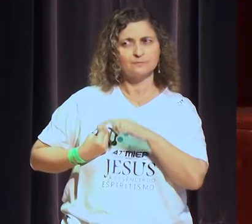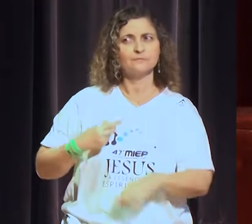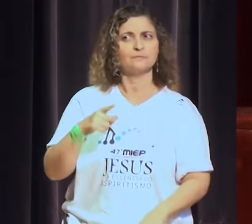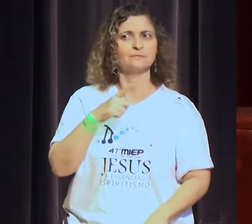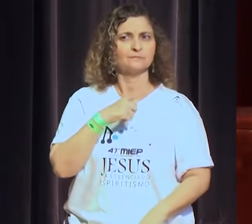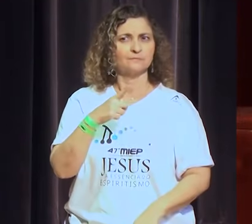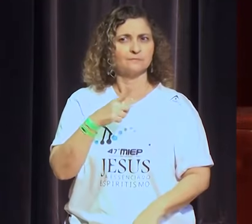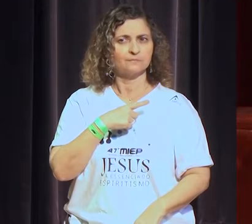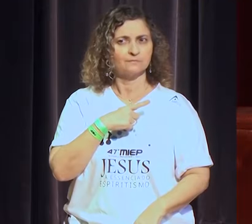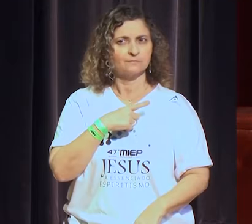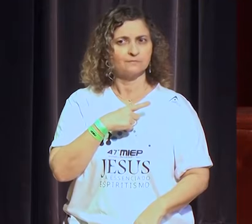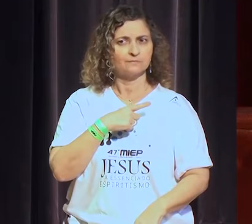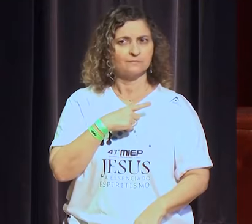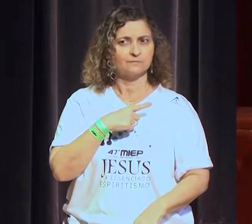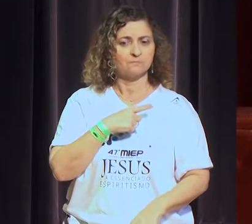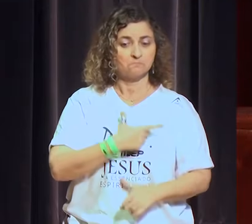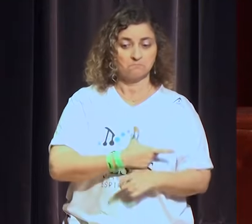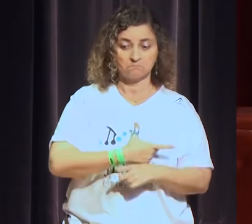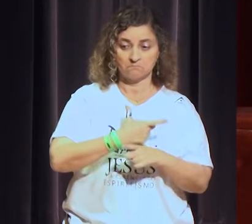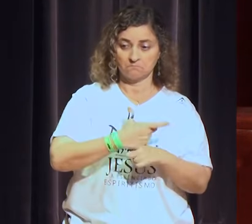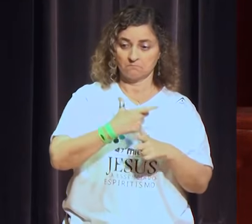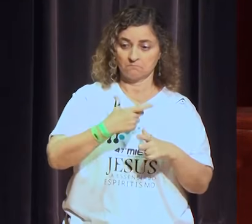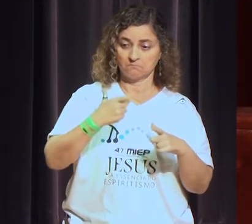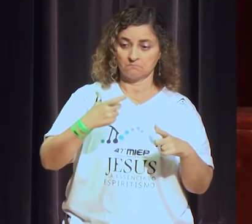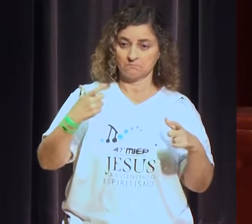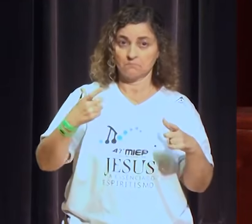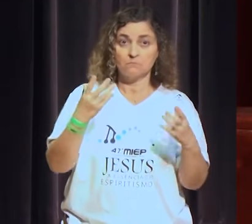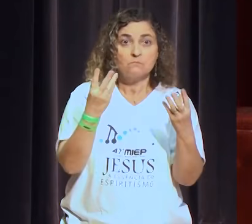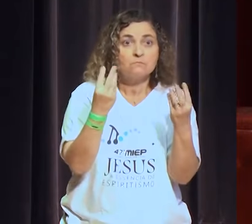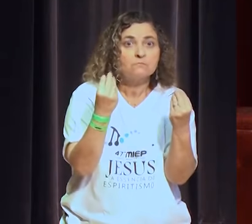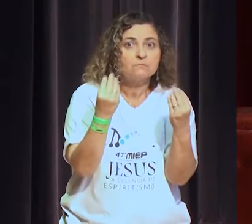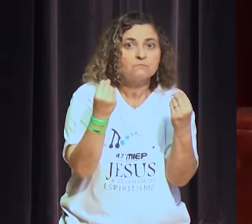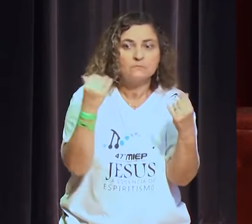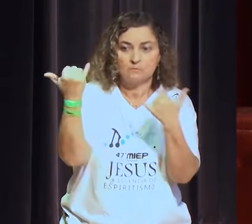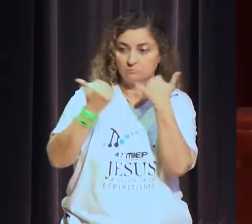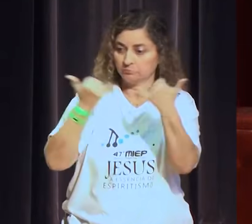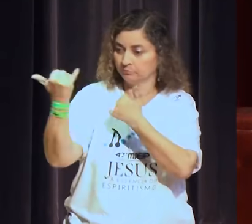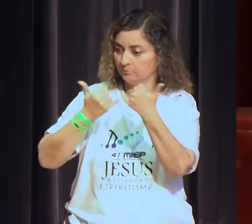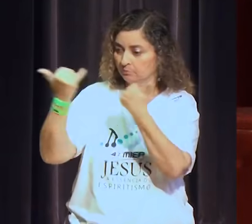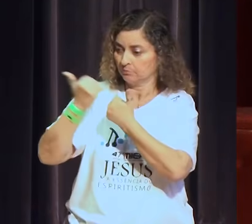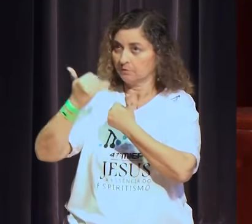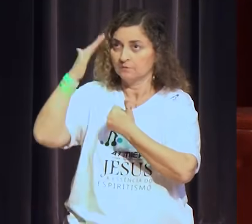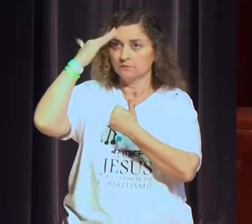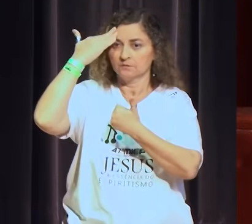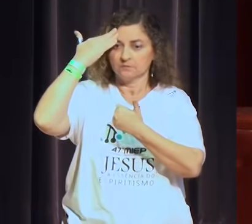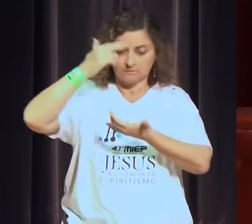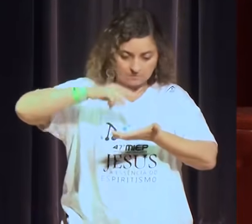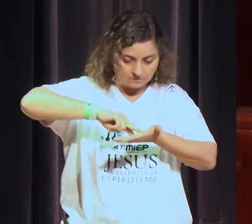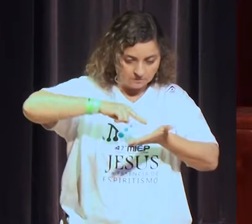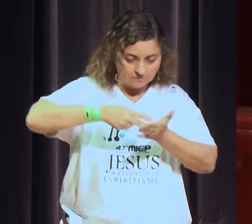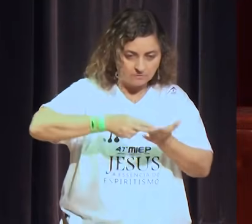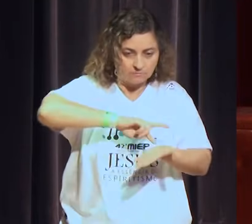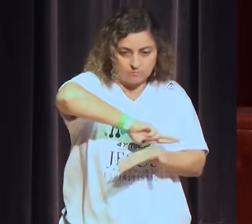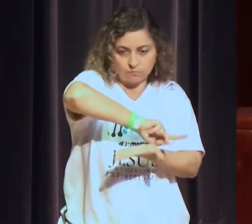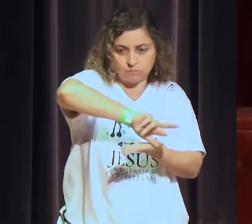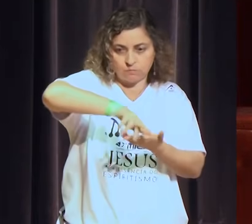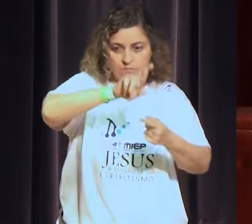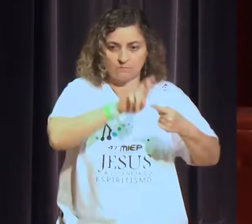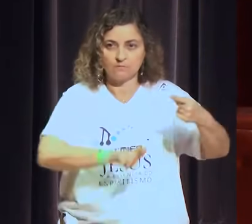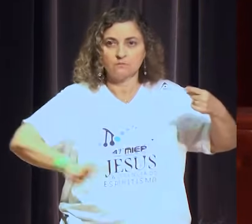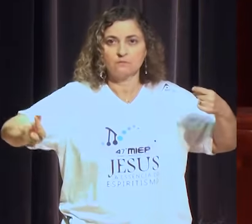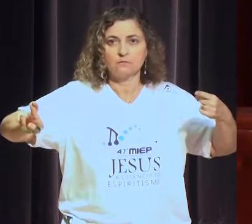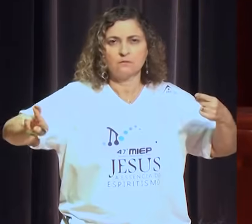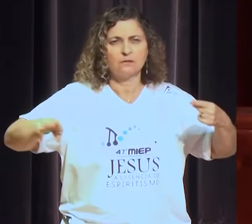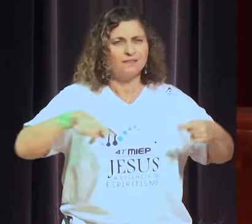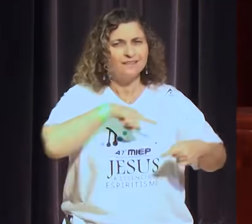o maior número de informações para entender a diversidade religiosa. Mas você acha que o espírita é uma